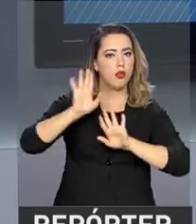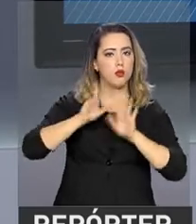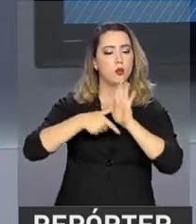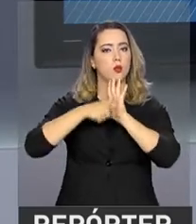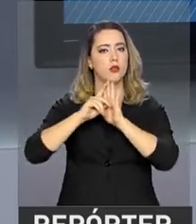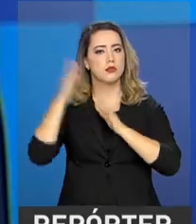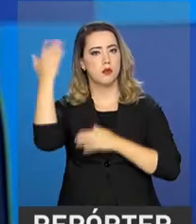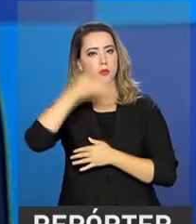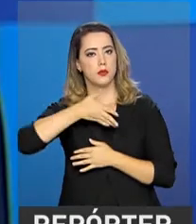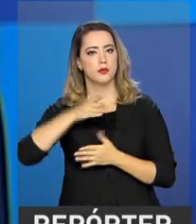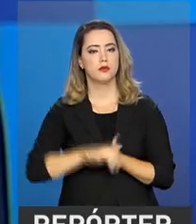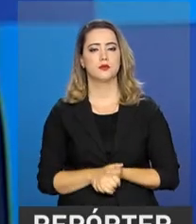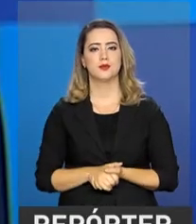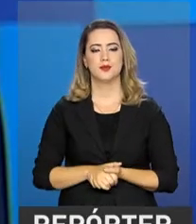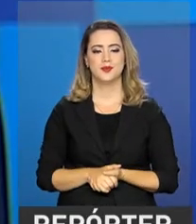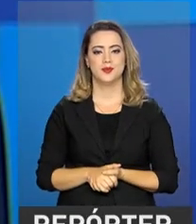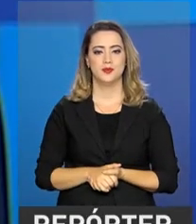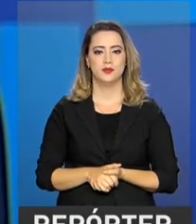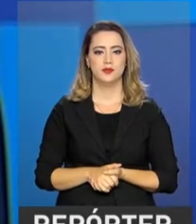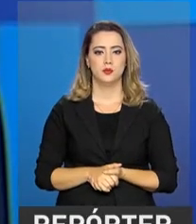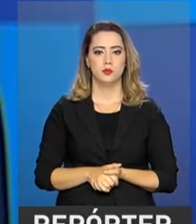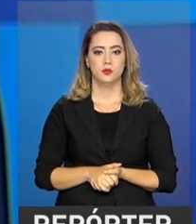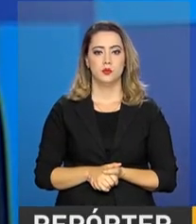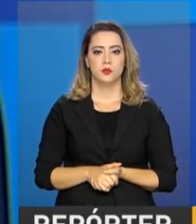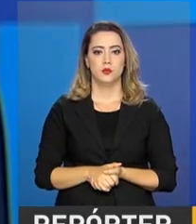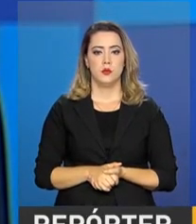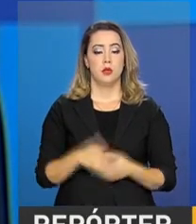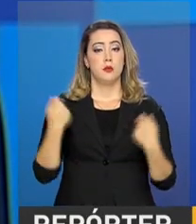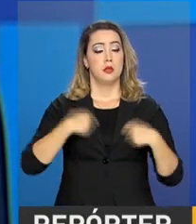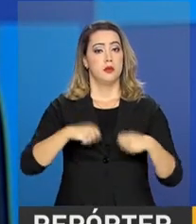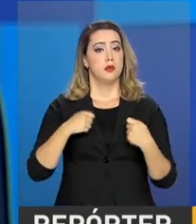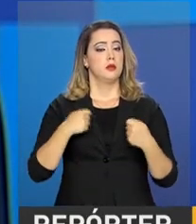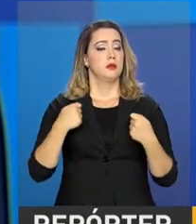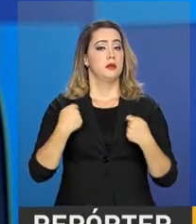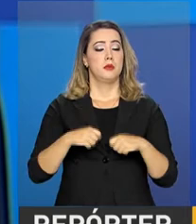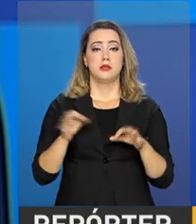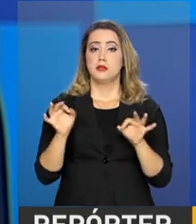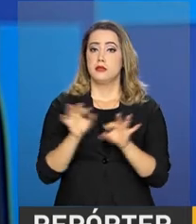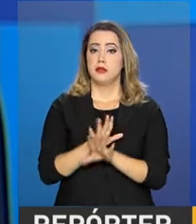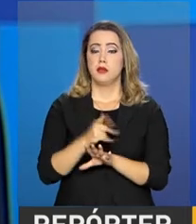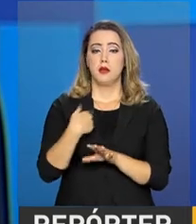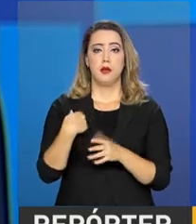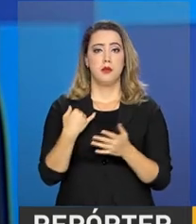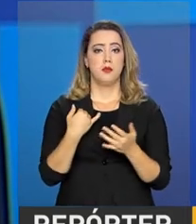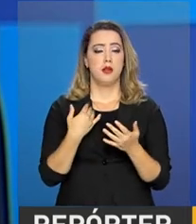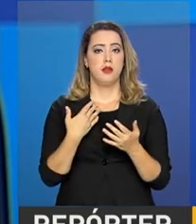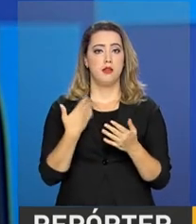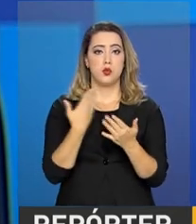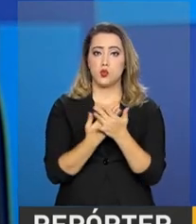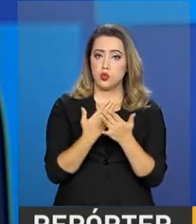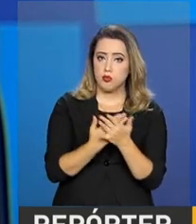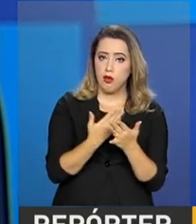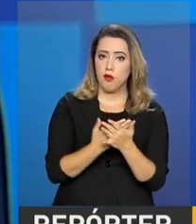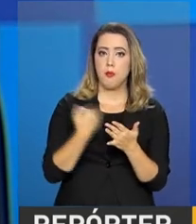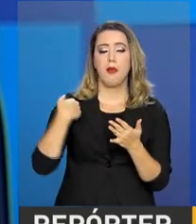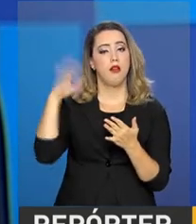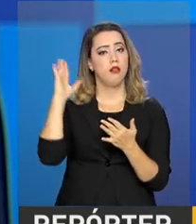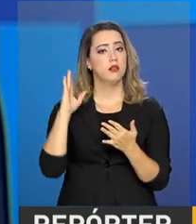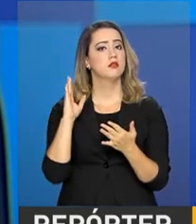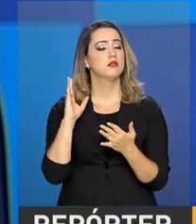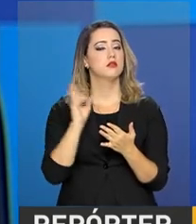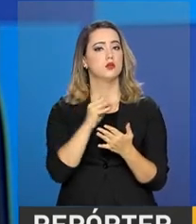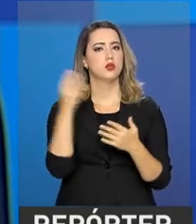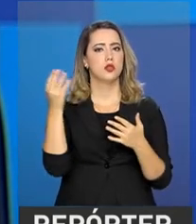prova aqueles que precisa ainda finalizar os aspectos com relação aos estudos dos